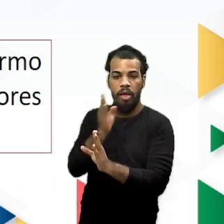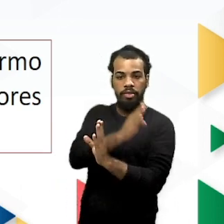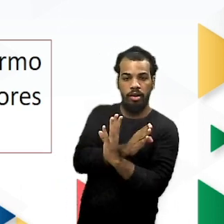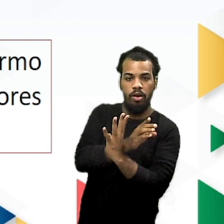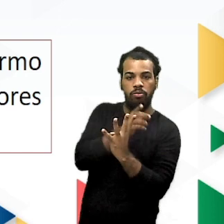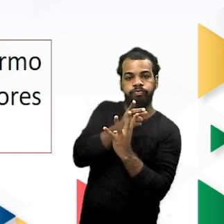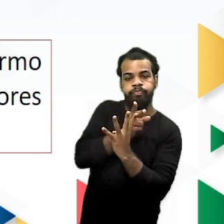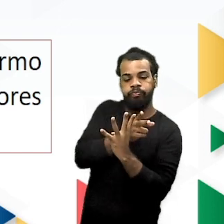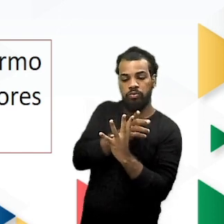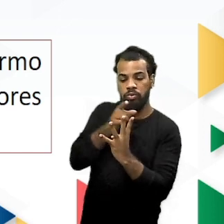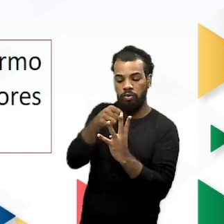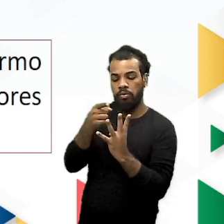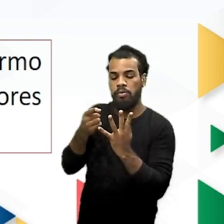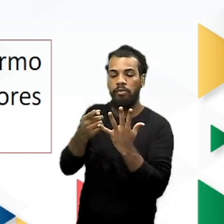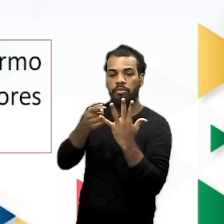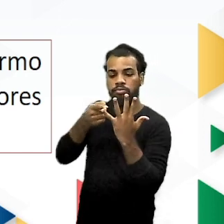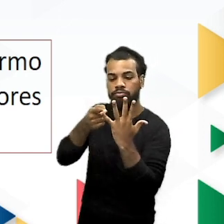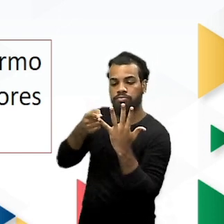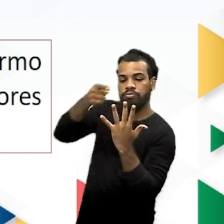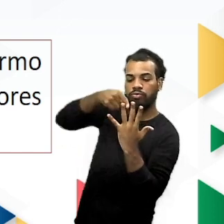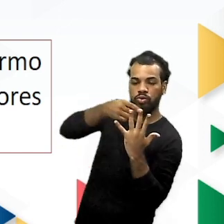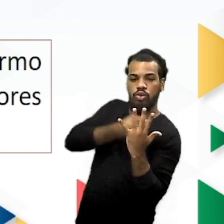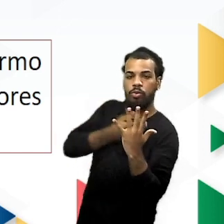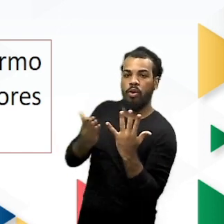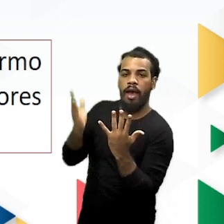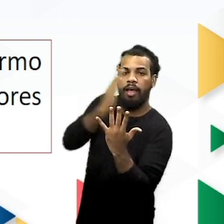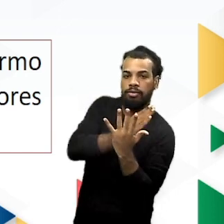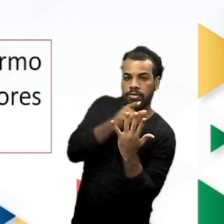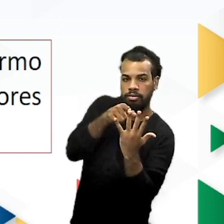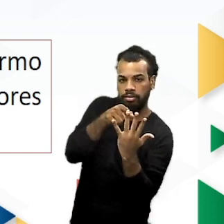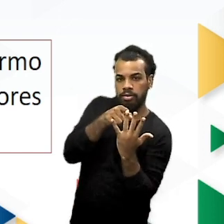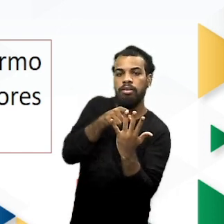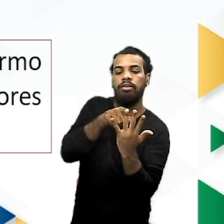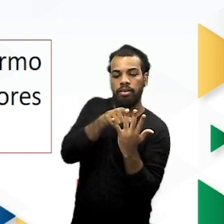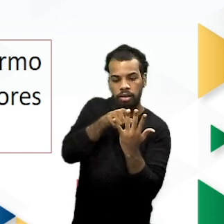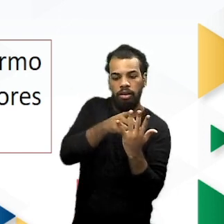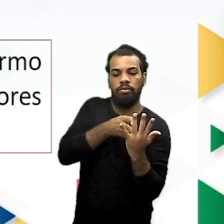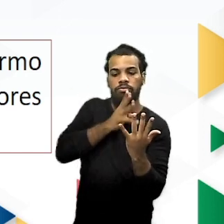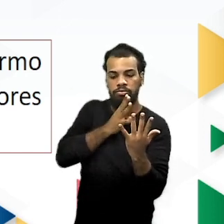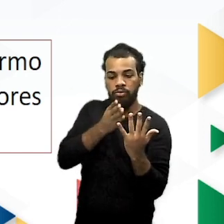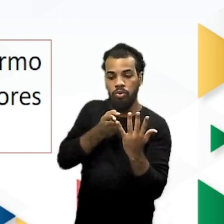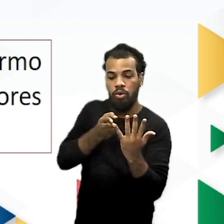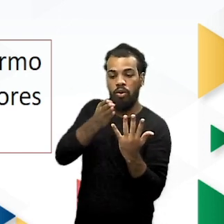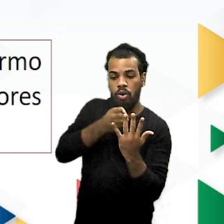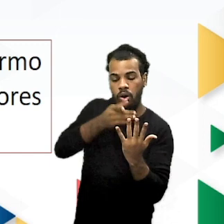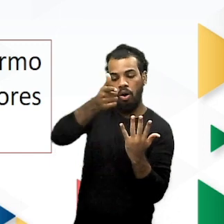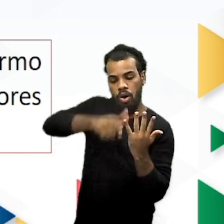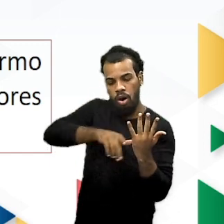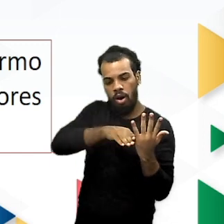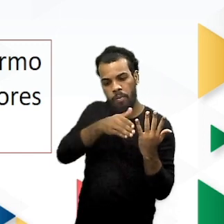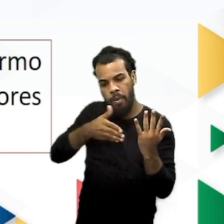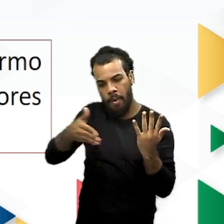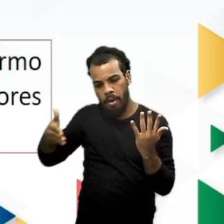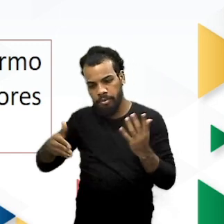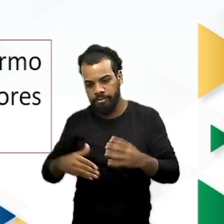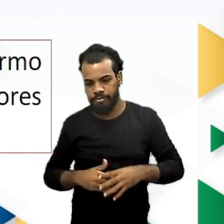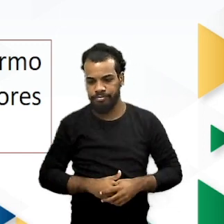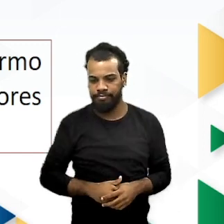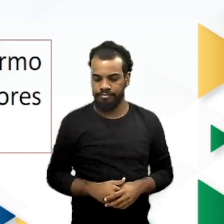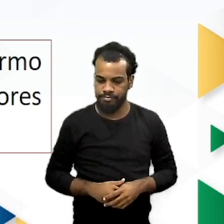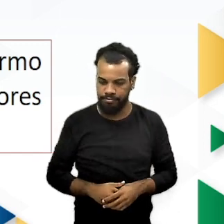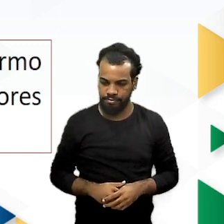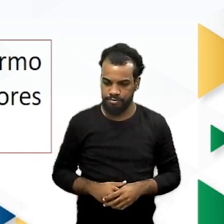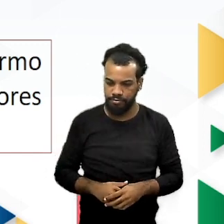tá? Característica que você precisa levar em consideração. Então, o termo depende do termo anterior. Ou